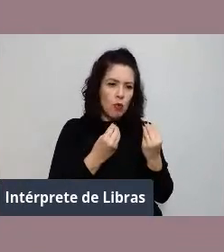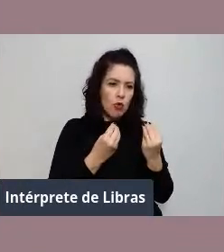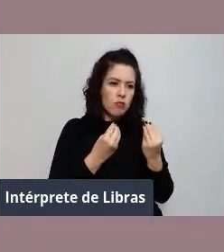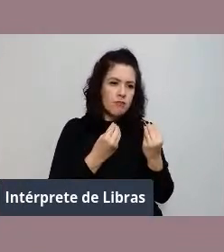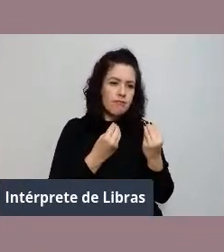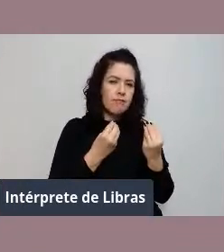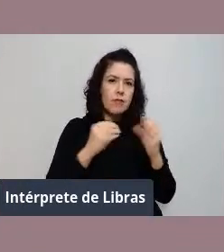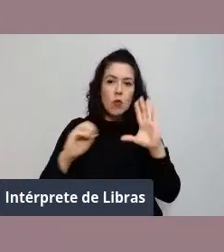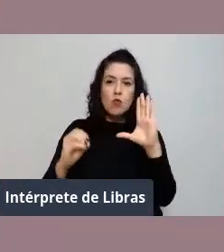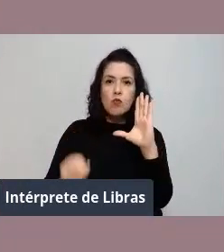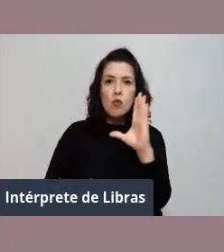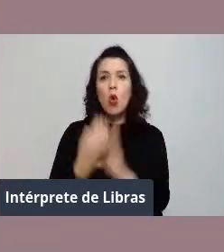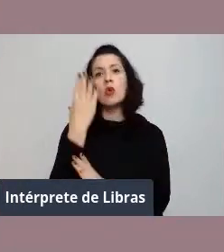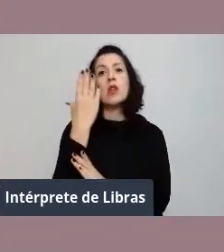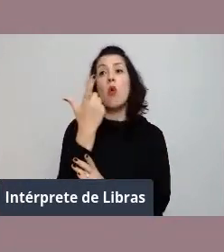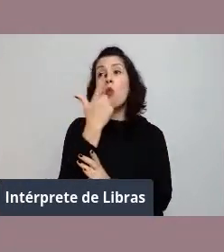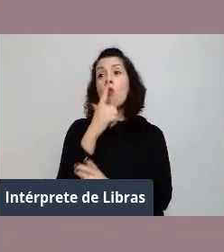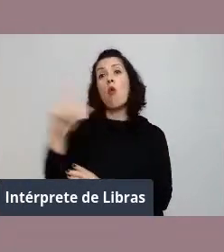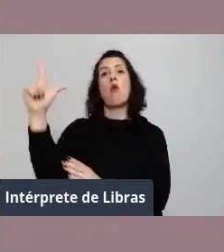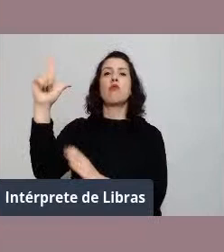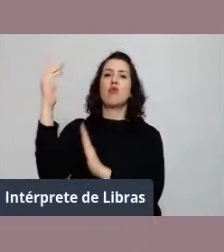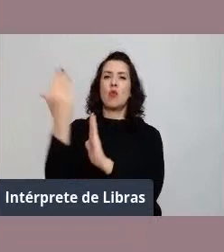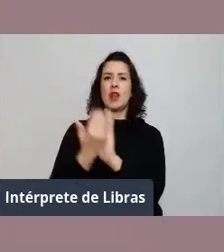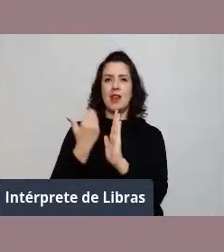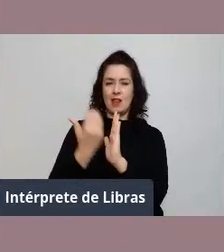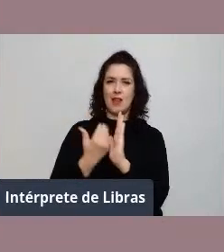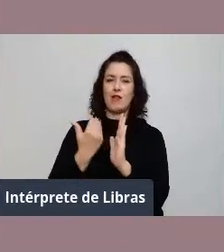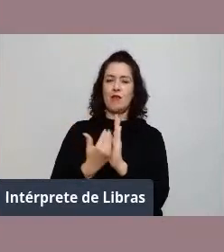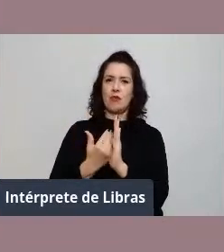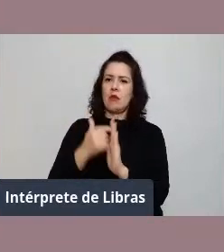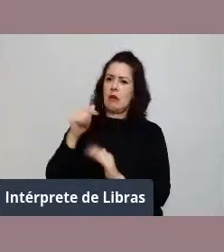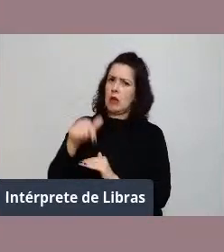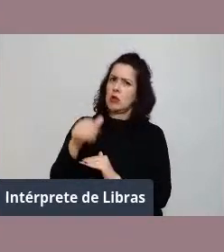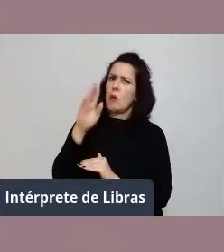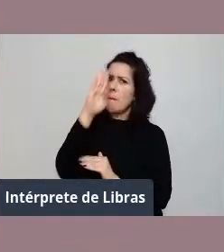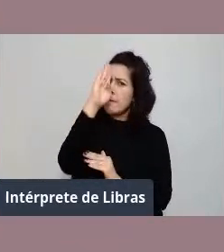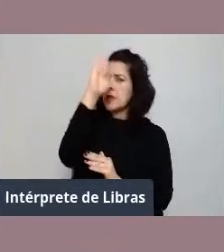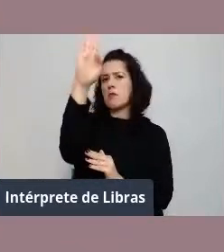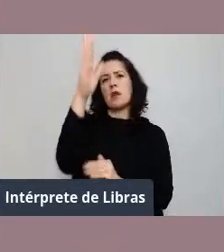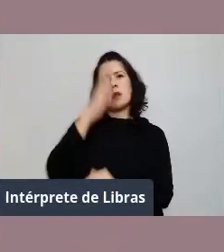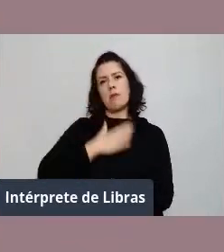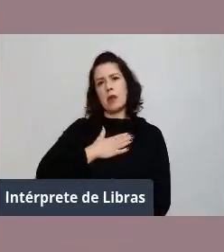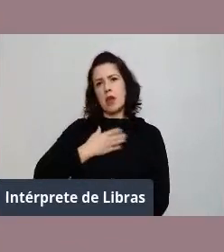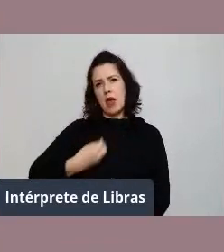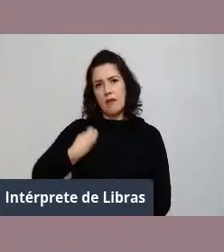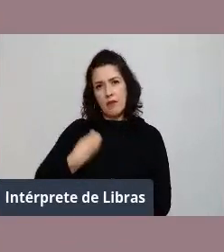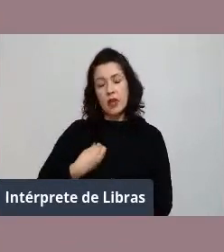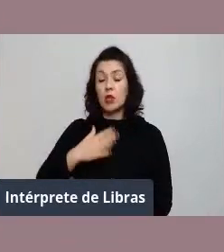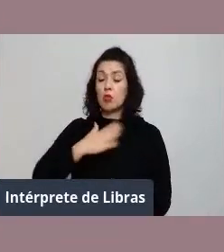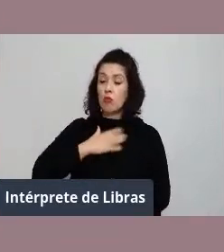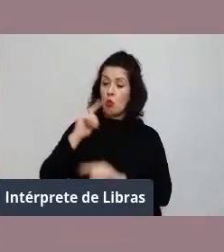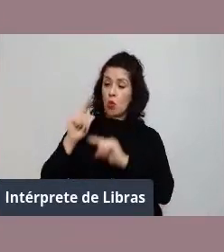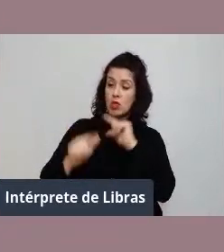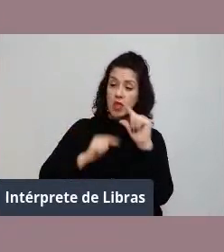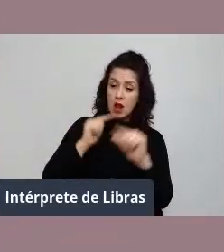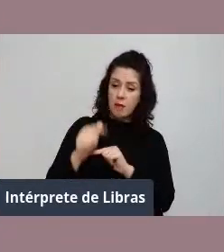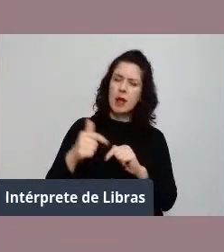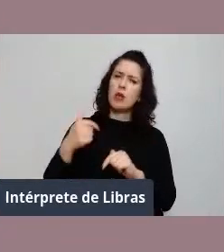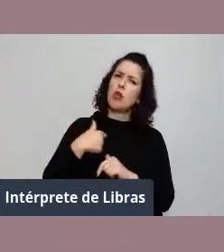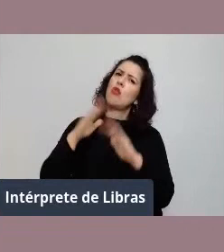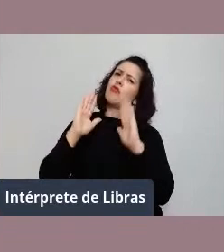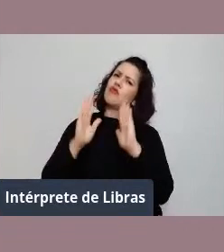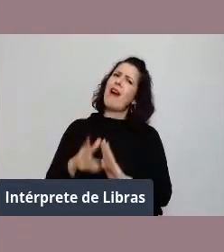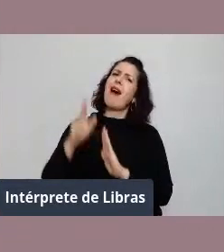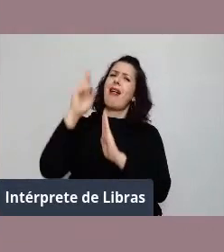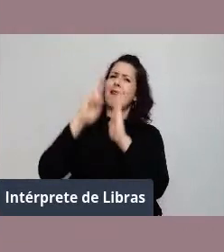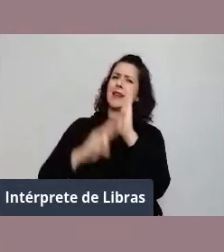que foi fundamental na minha vida, no meu trabalho, que eu já tinha lido muitas